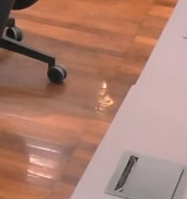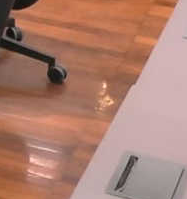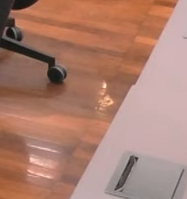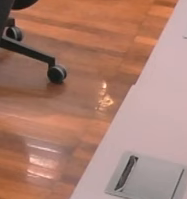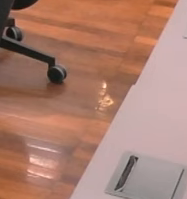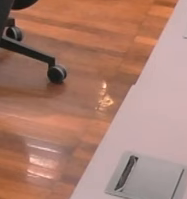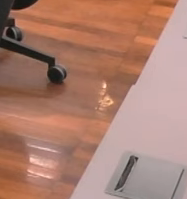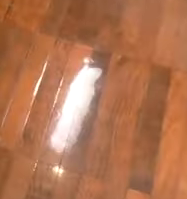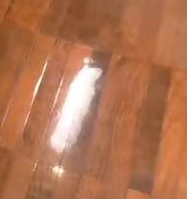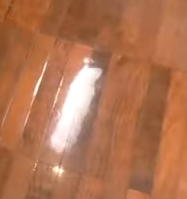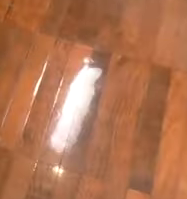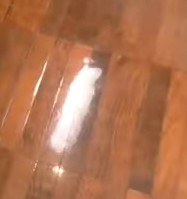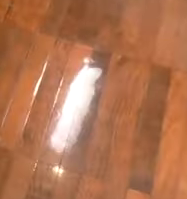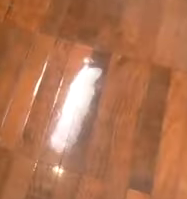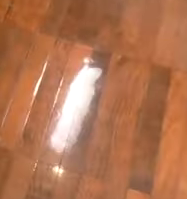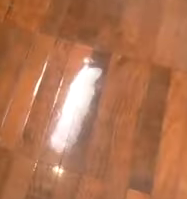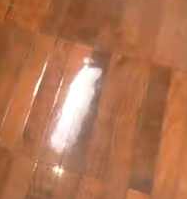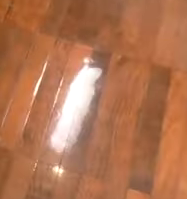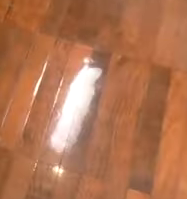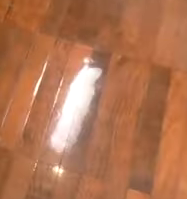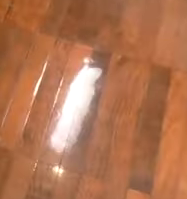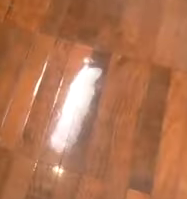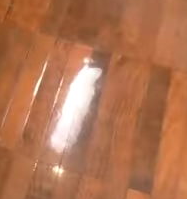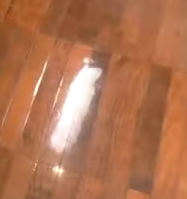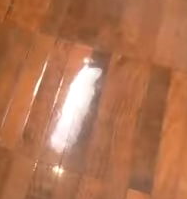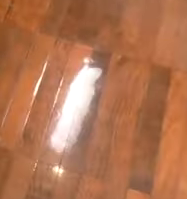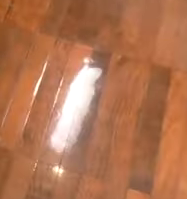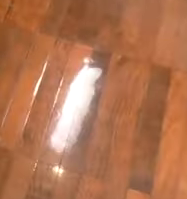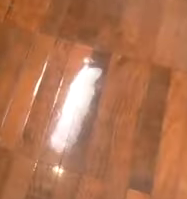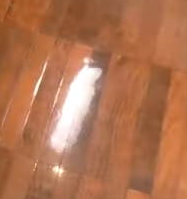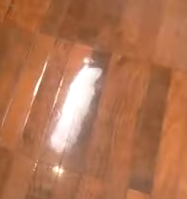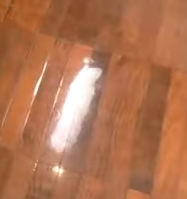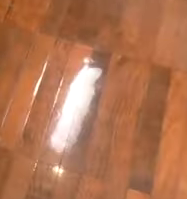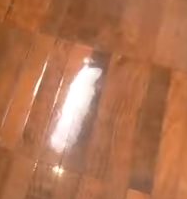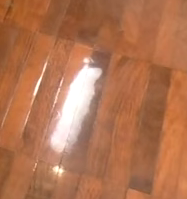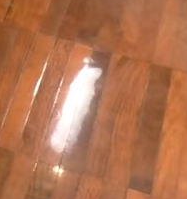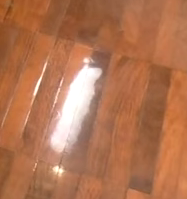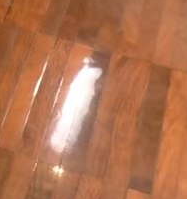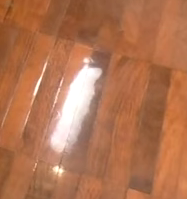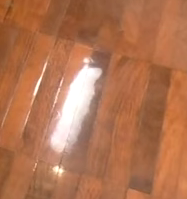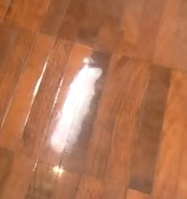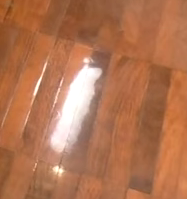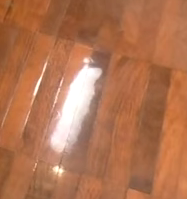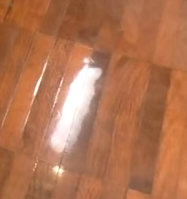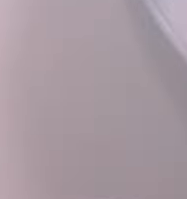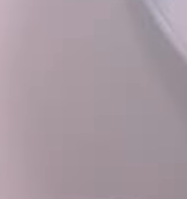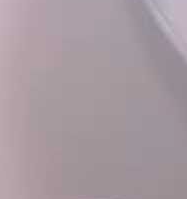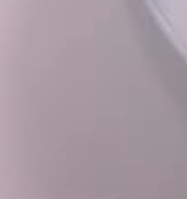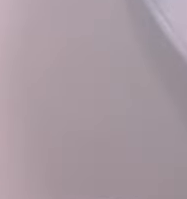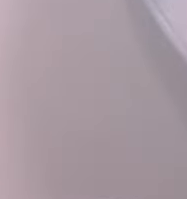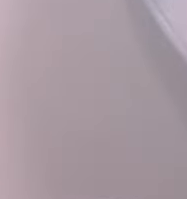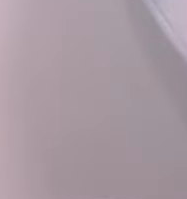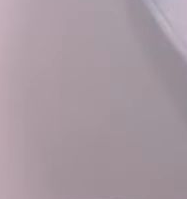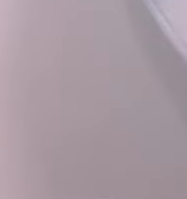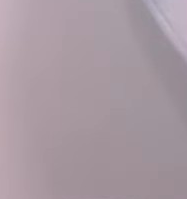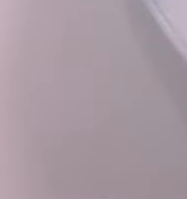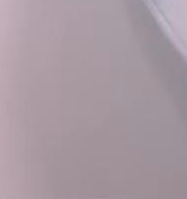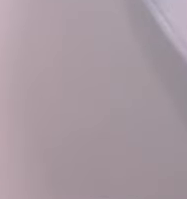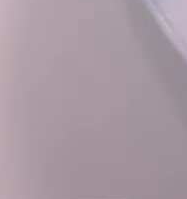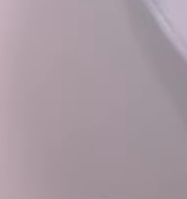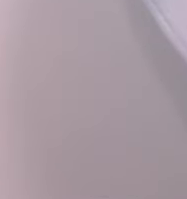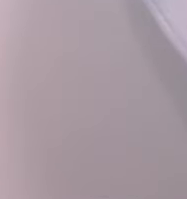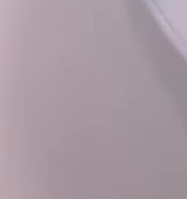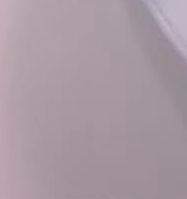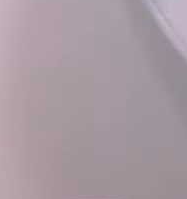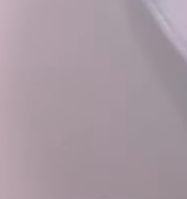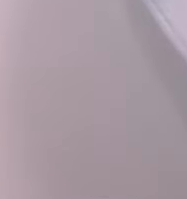Raposo, diretora comercial. Andréa Câmara de Andrade, diretora de relações institucionais. A Secretaria